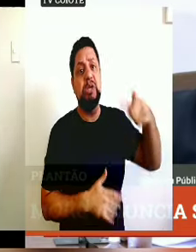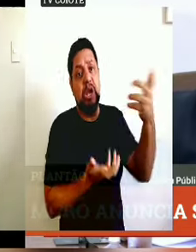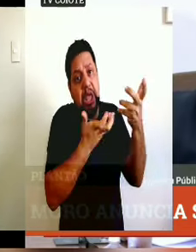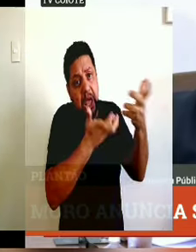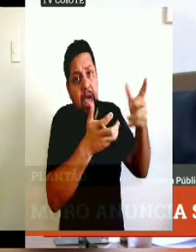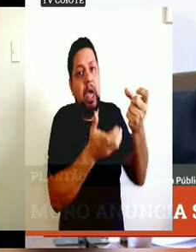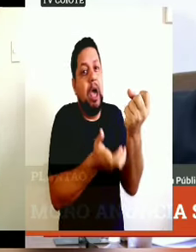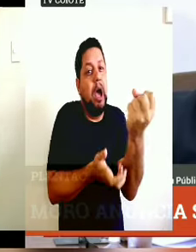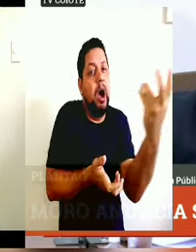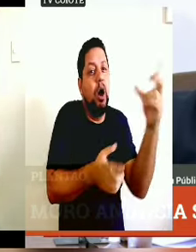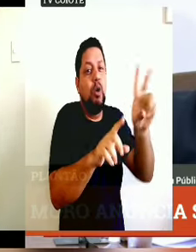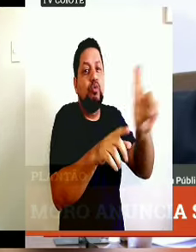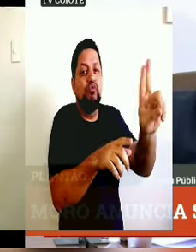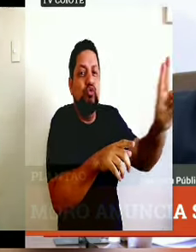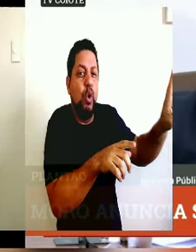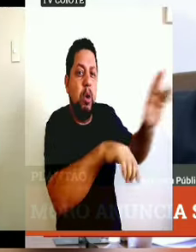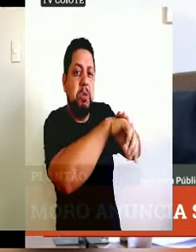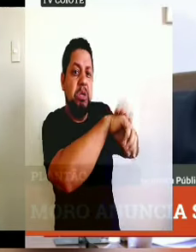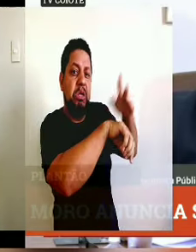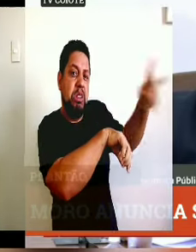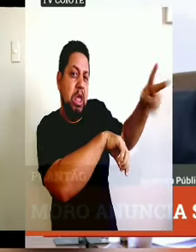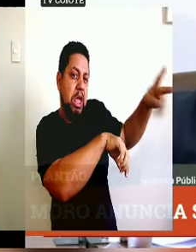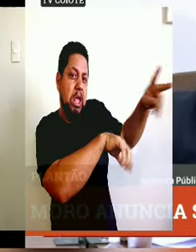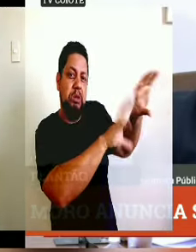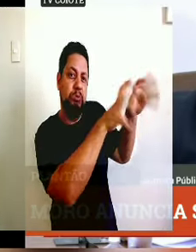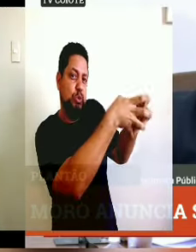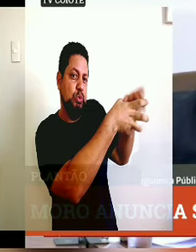seriam da indicação deles.